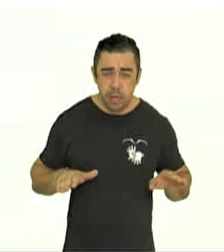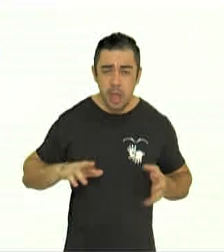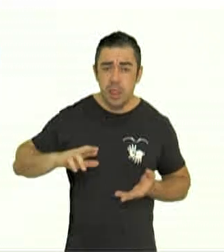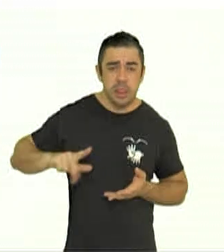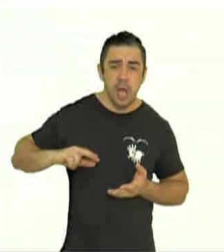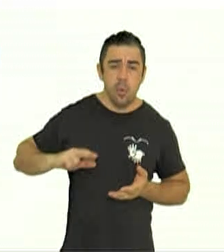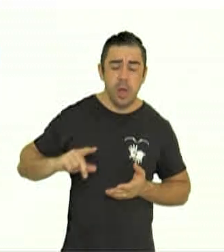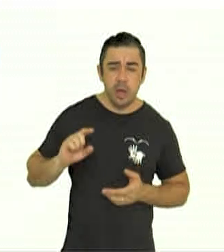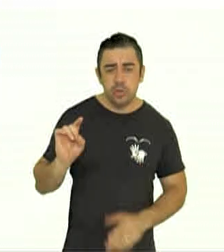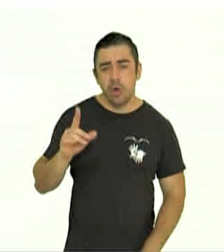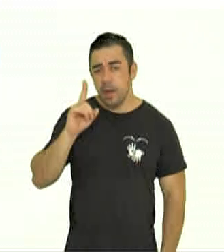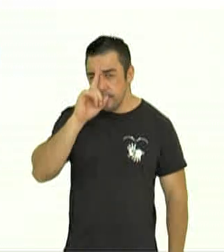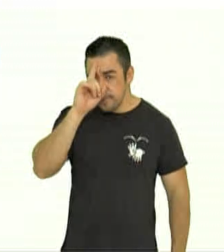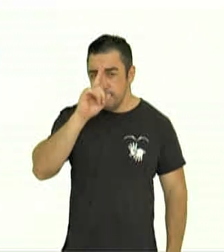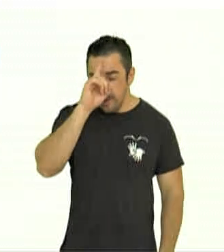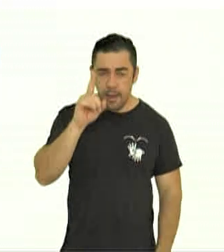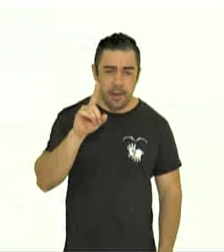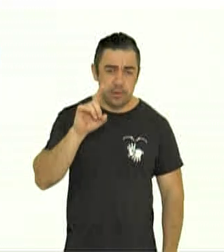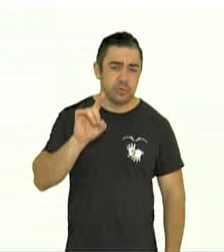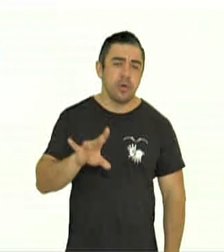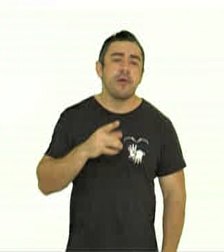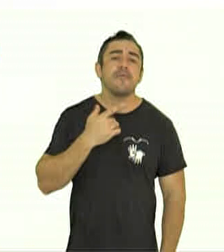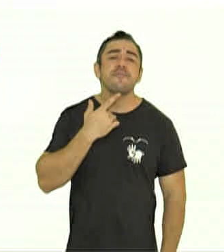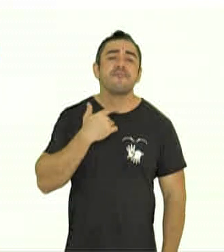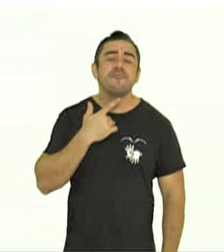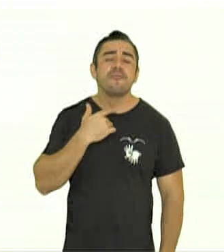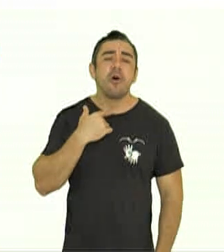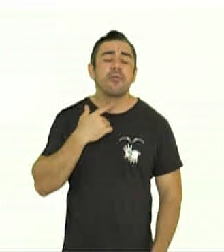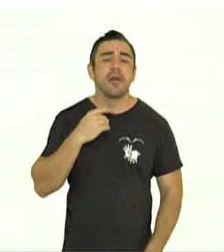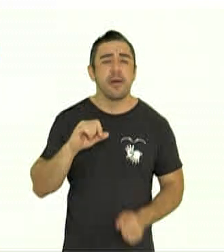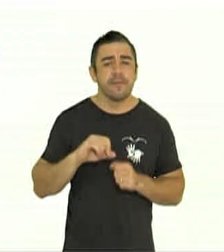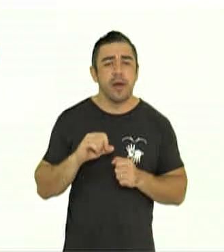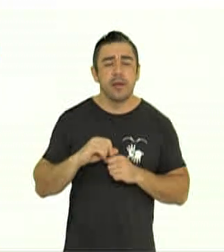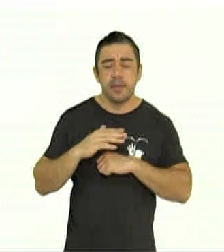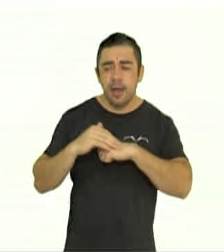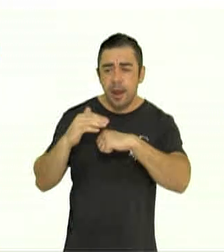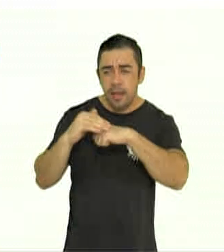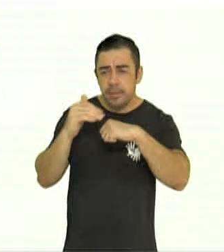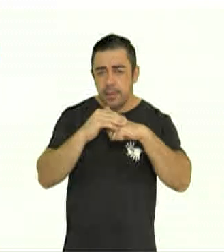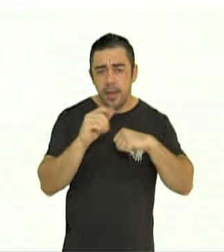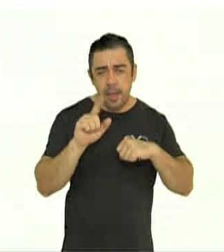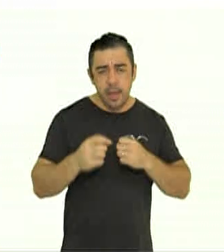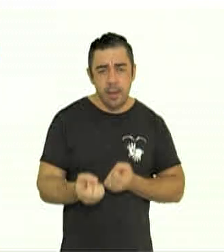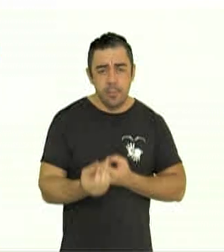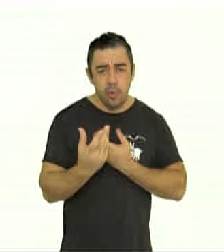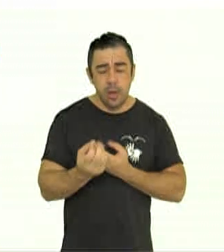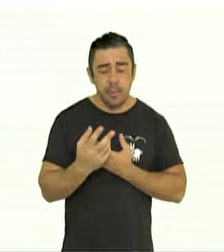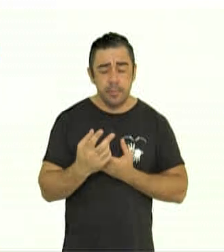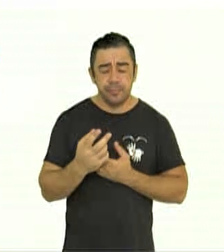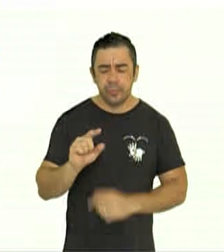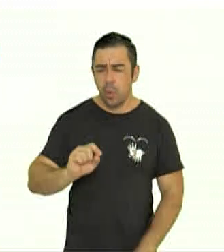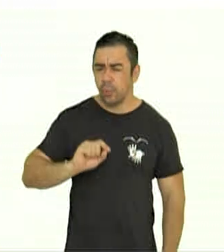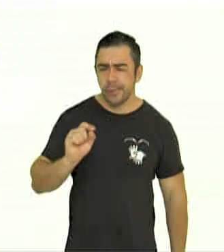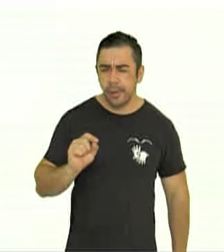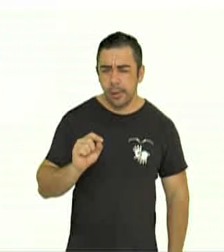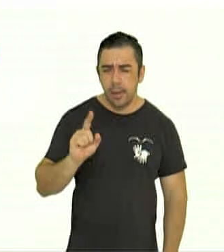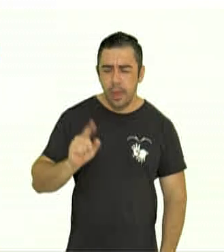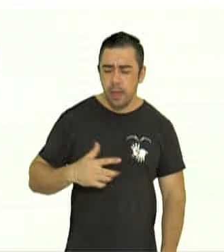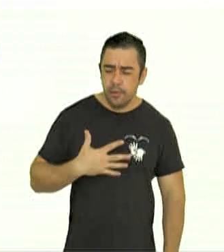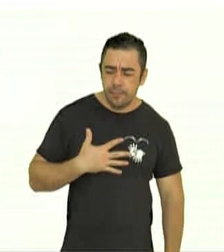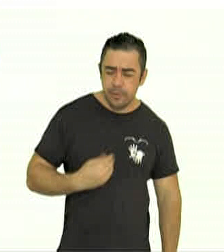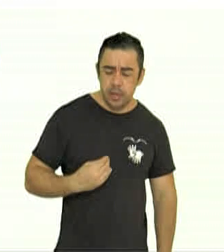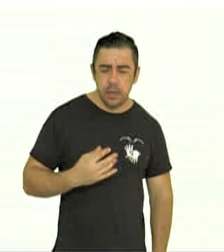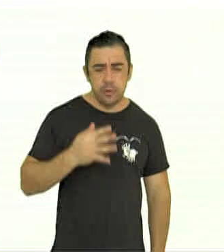apenas uma ideia e nem mais o mero desejo de agradar que o seu poema representa. O ridículo filho da